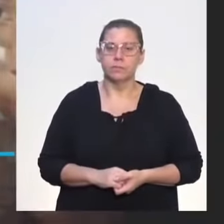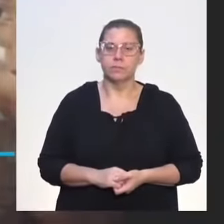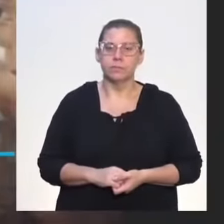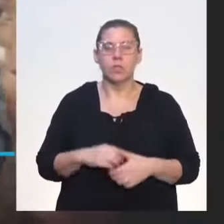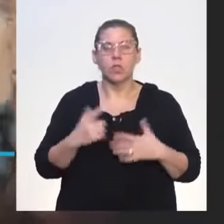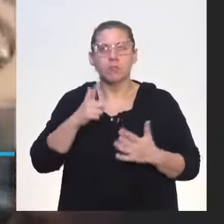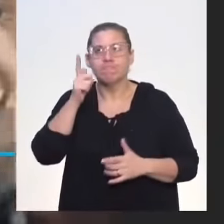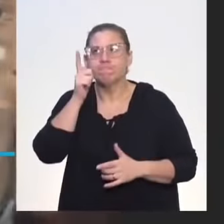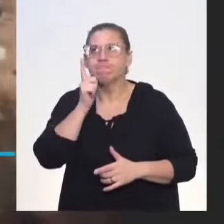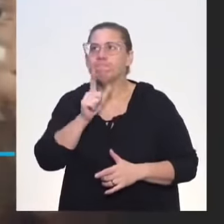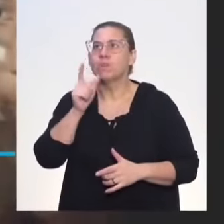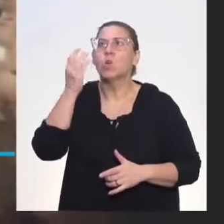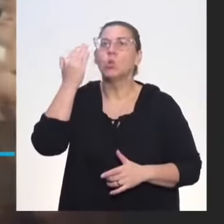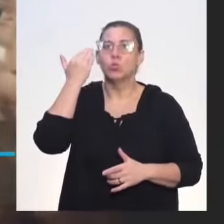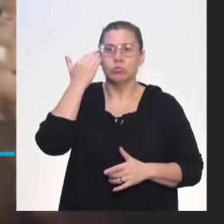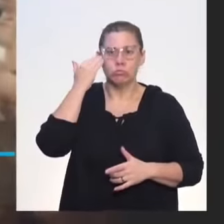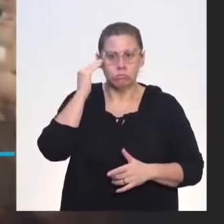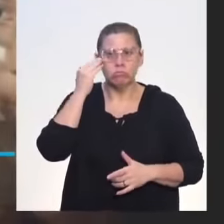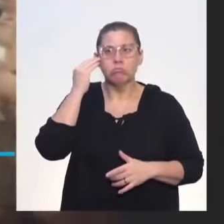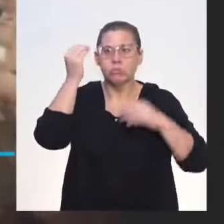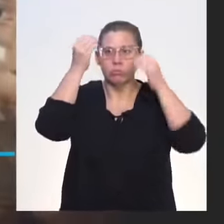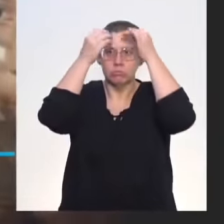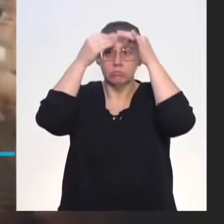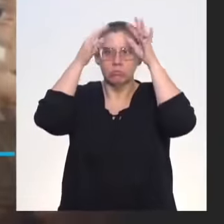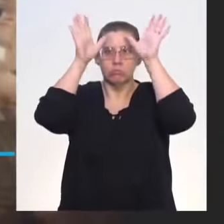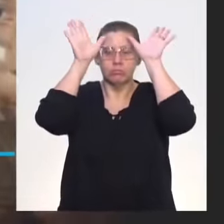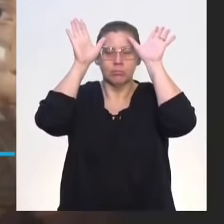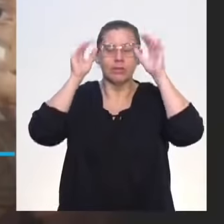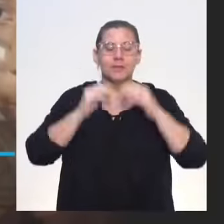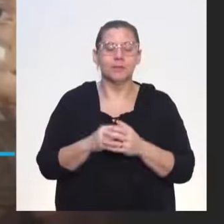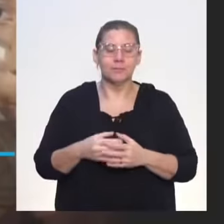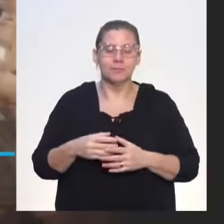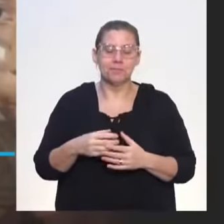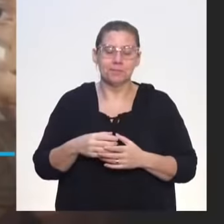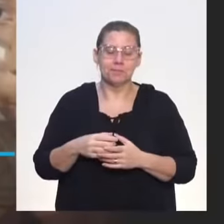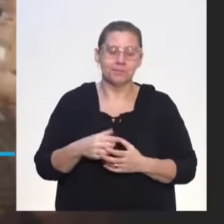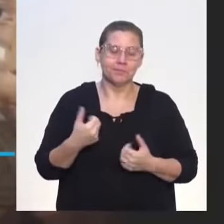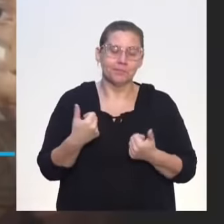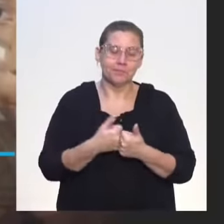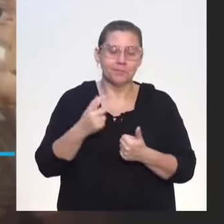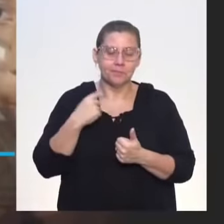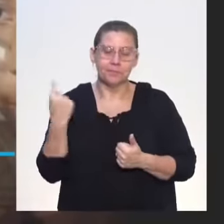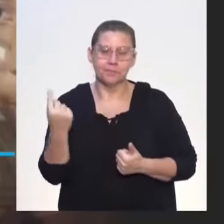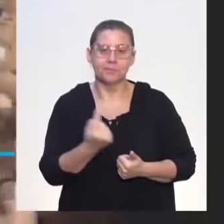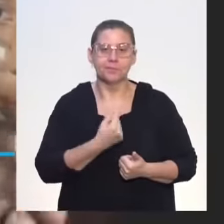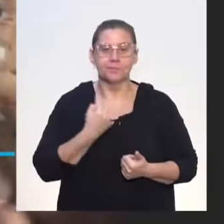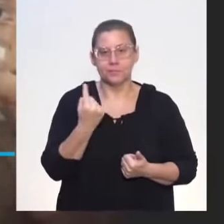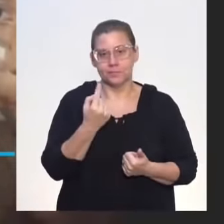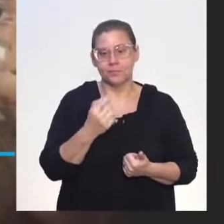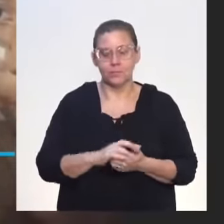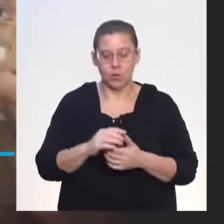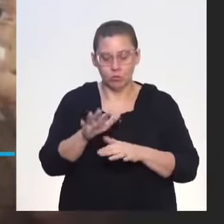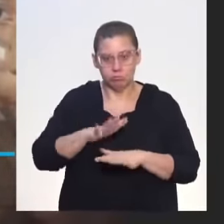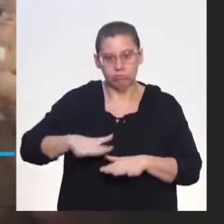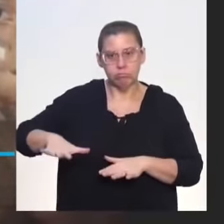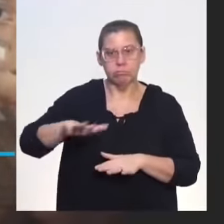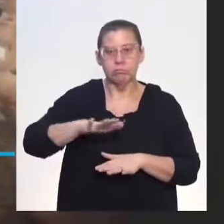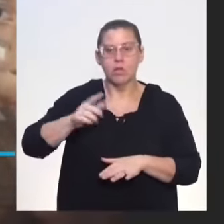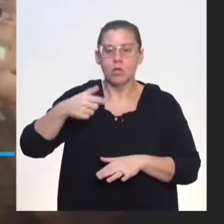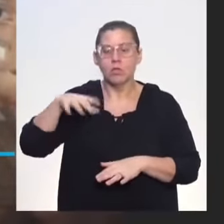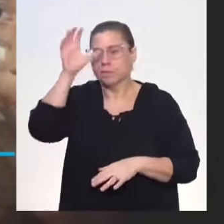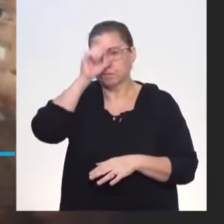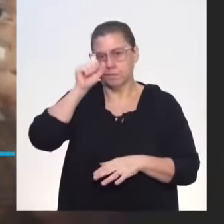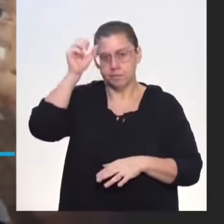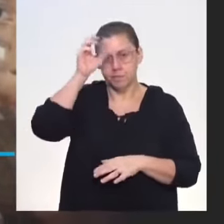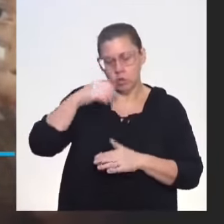a gente vai conseguindo compreender o que está ao nosso redor, né? O que está no nosso território. E a gente vai